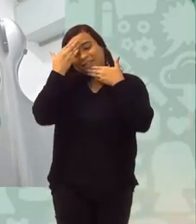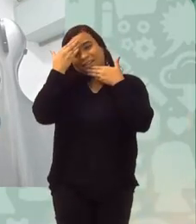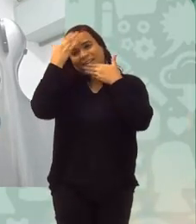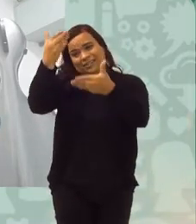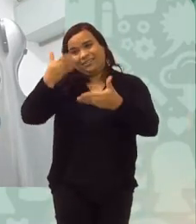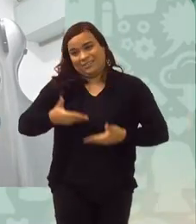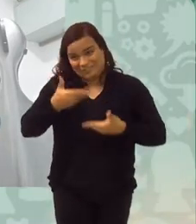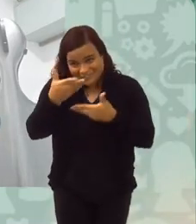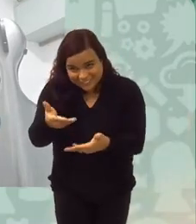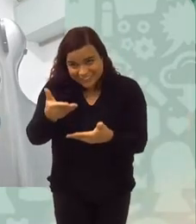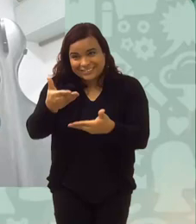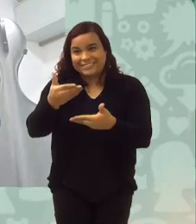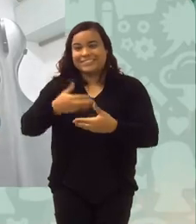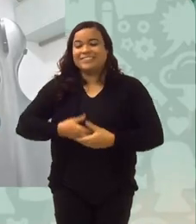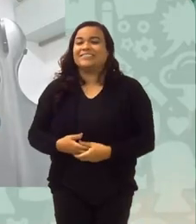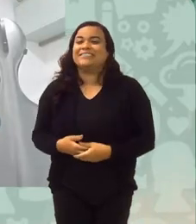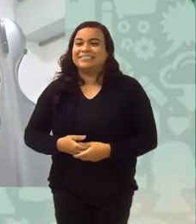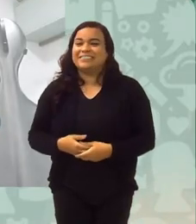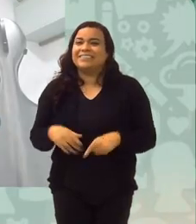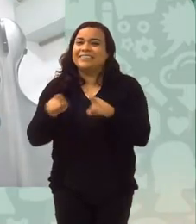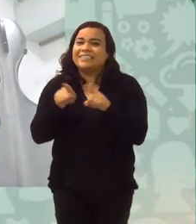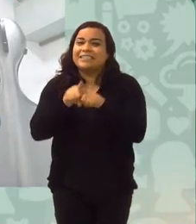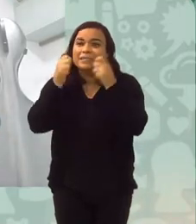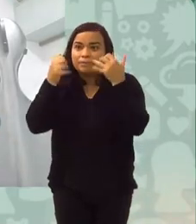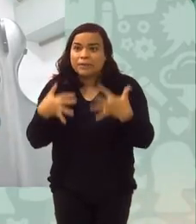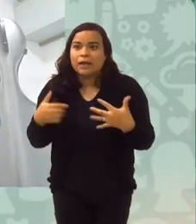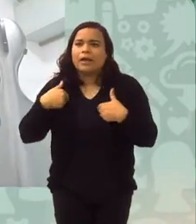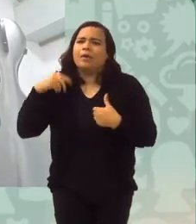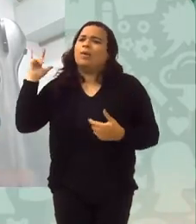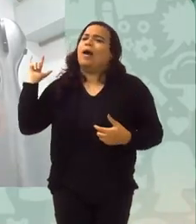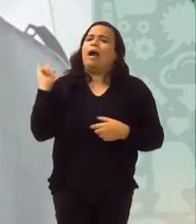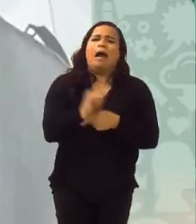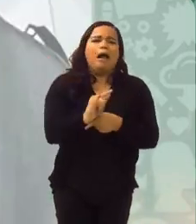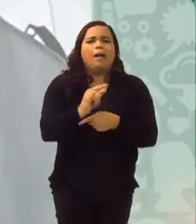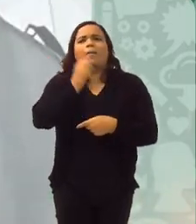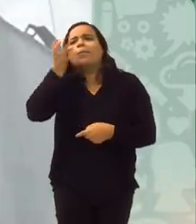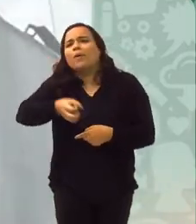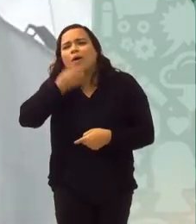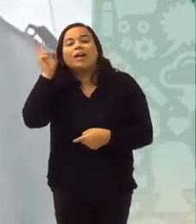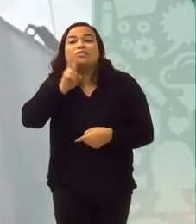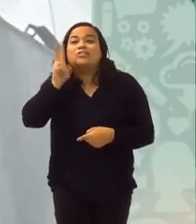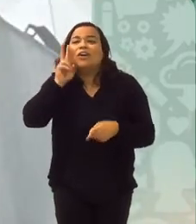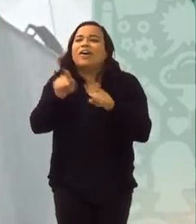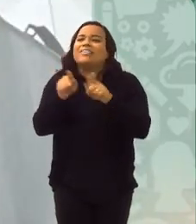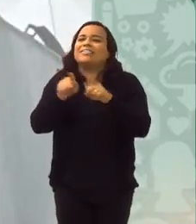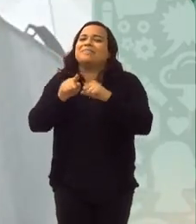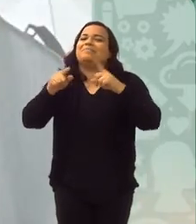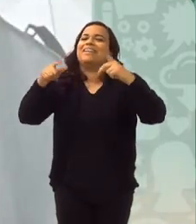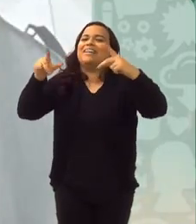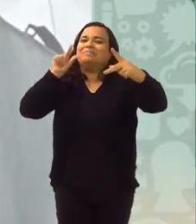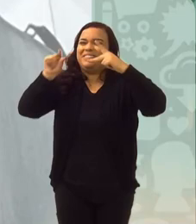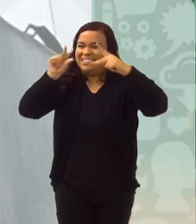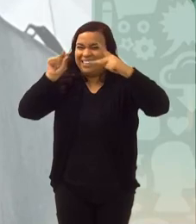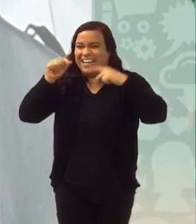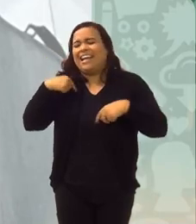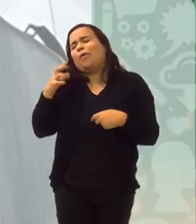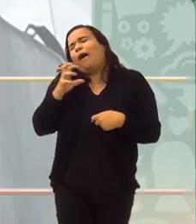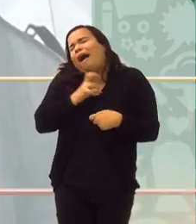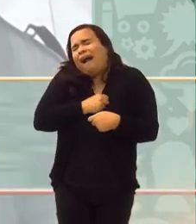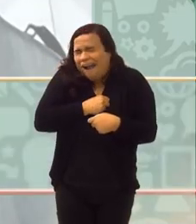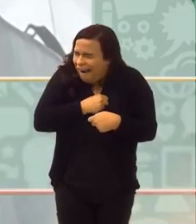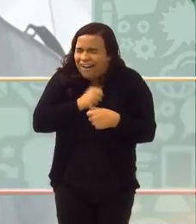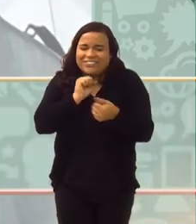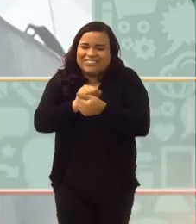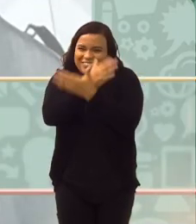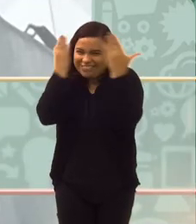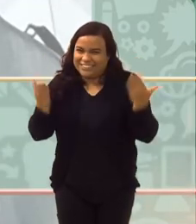para a gente finalizar. Gente, primeiro eu quero agradecer o convite e dizer que eu sou apaixonada